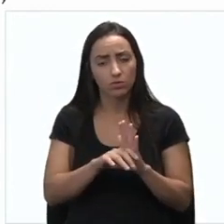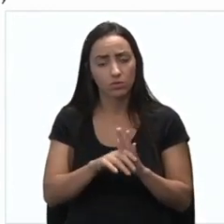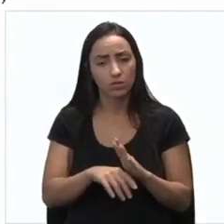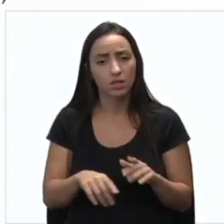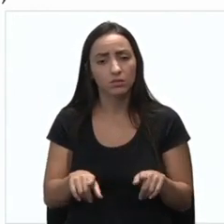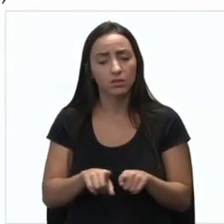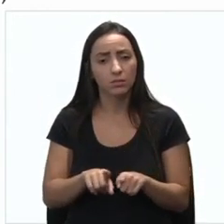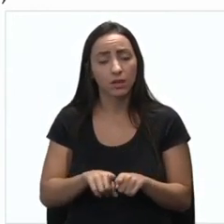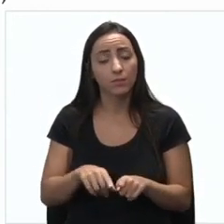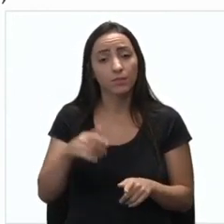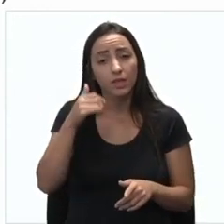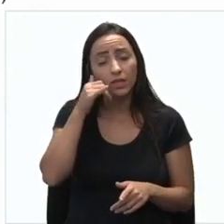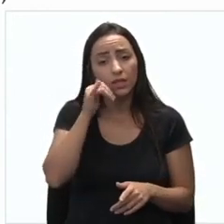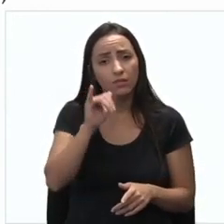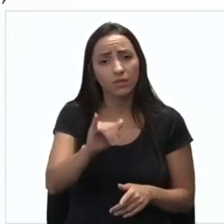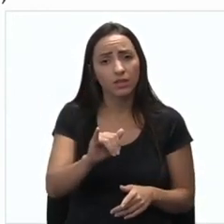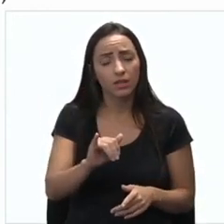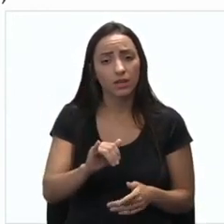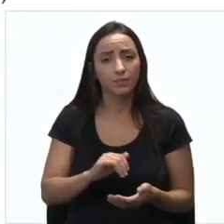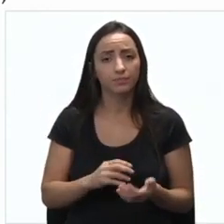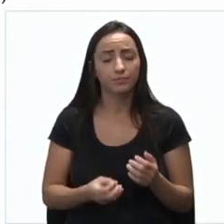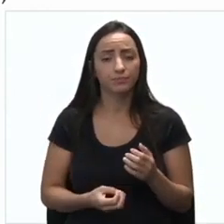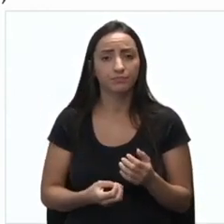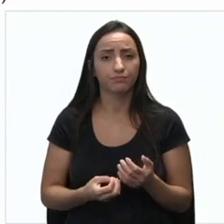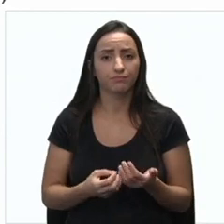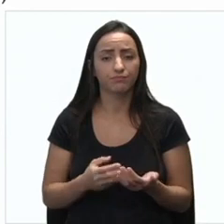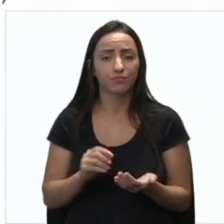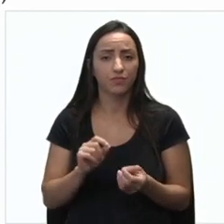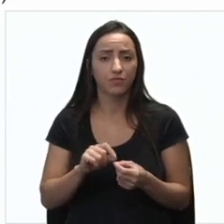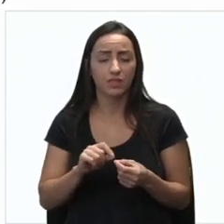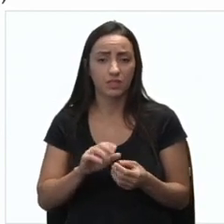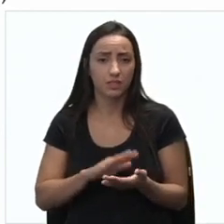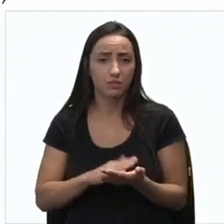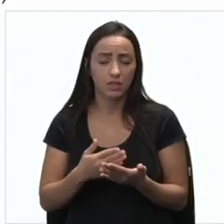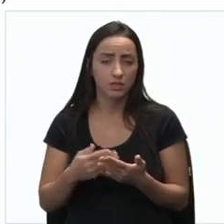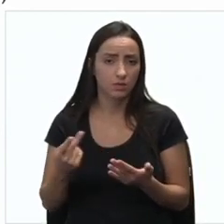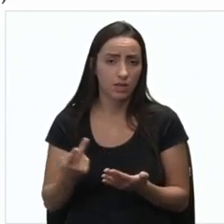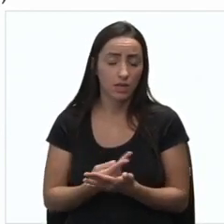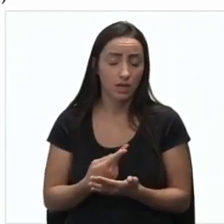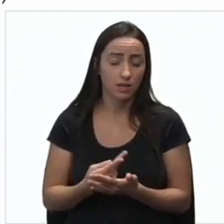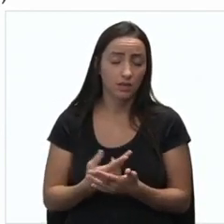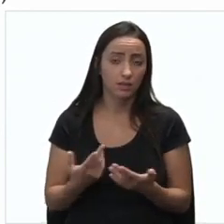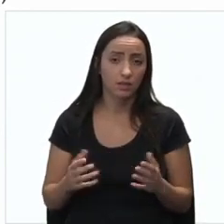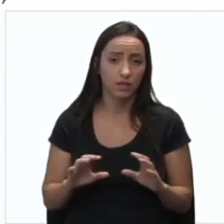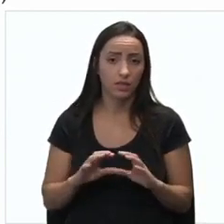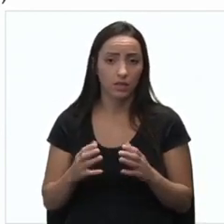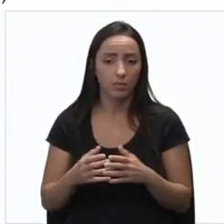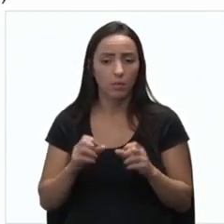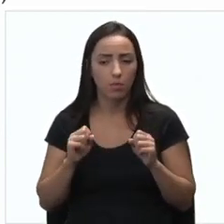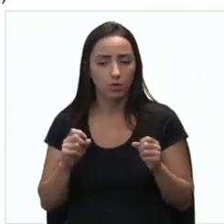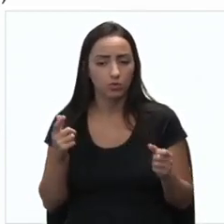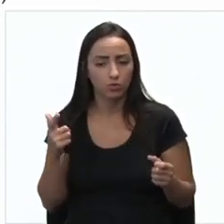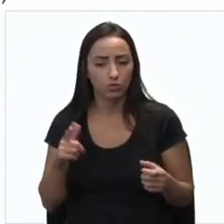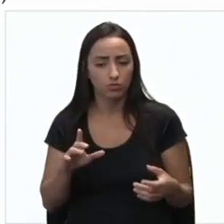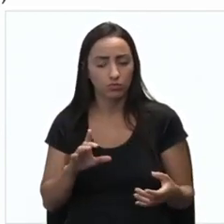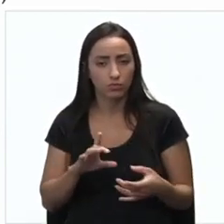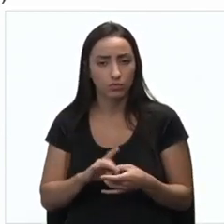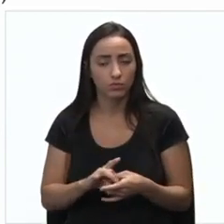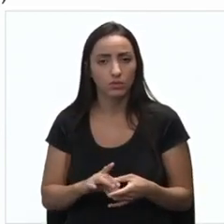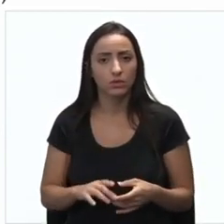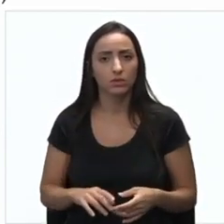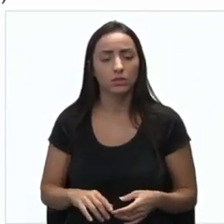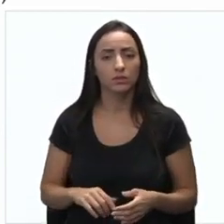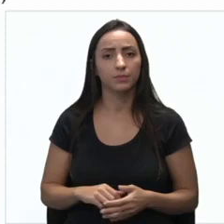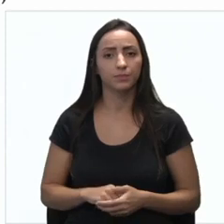evitando, então, criar interpretações errôneas aí. Então, com isso, a equipe, ela pode se unir novamente e retomar